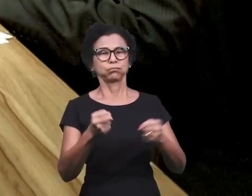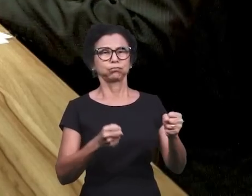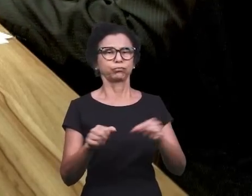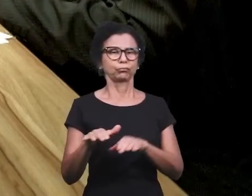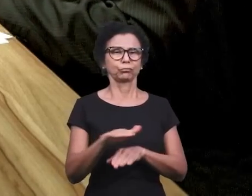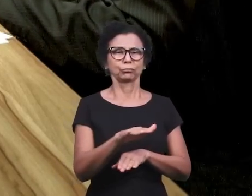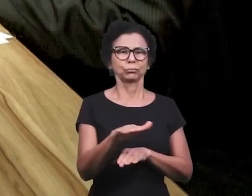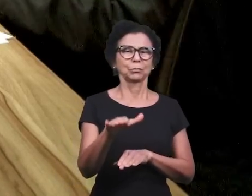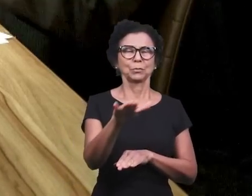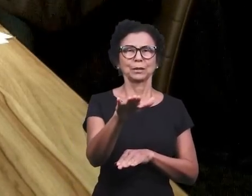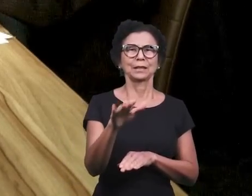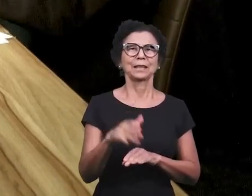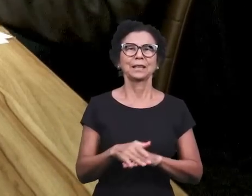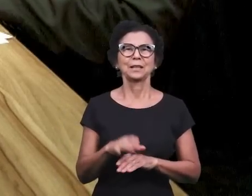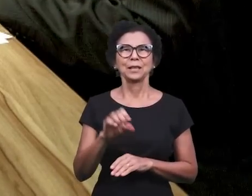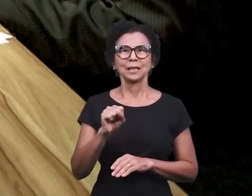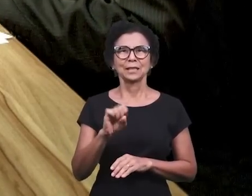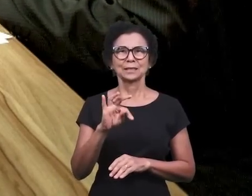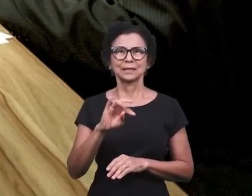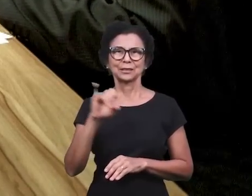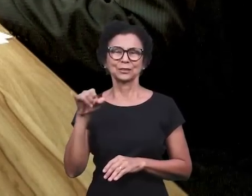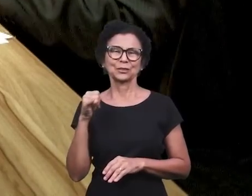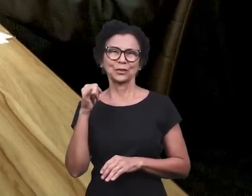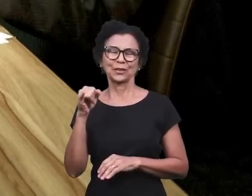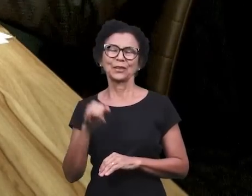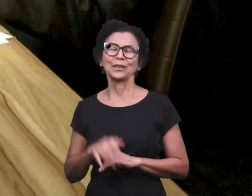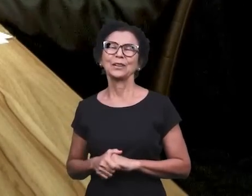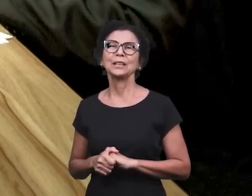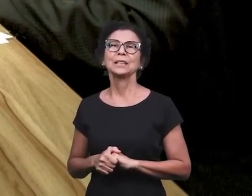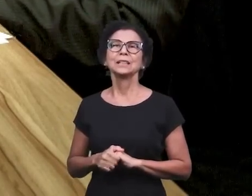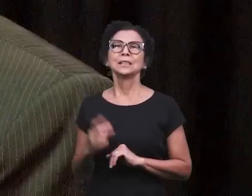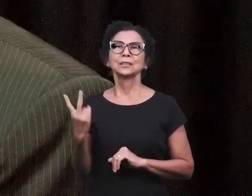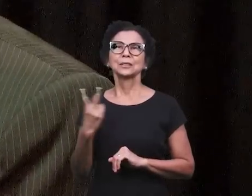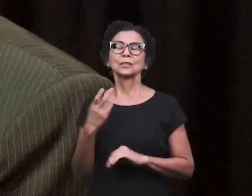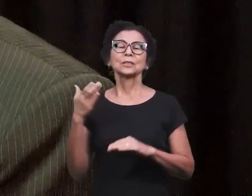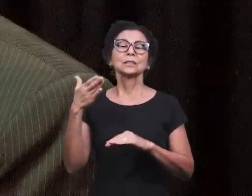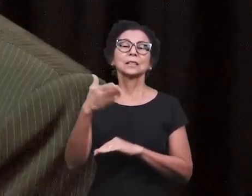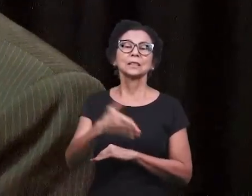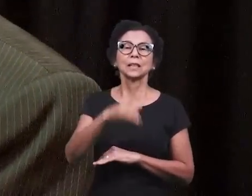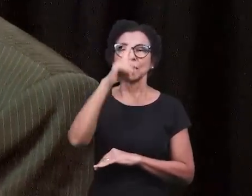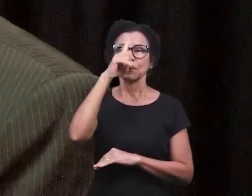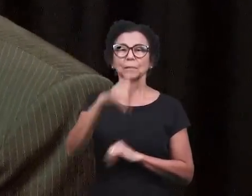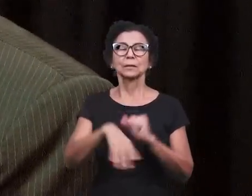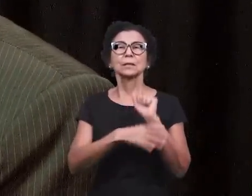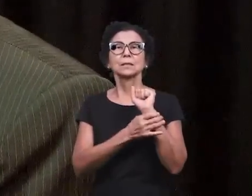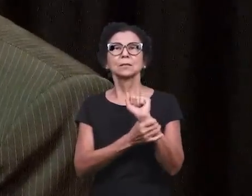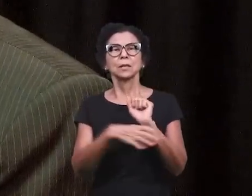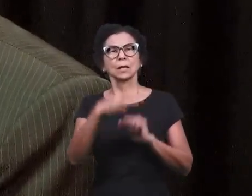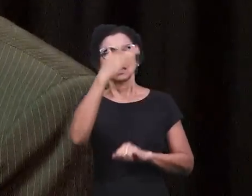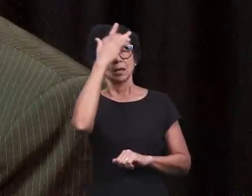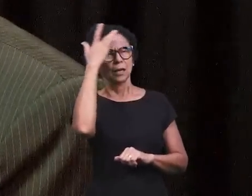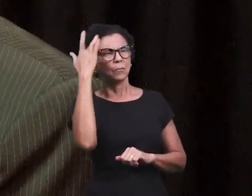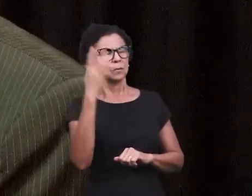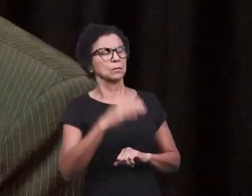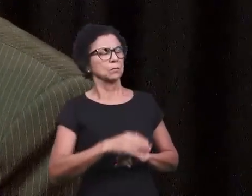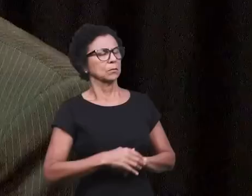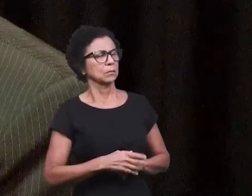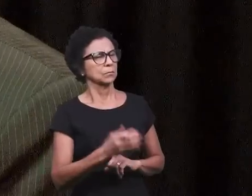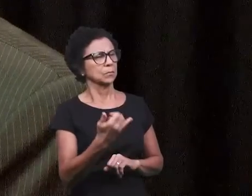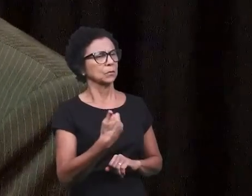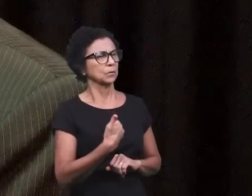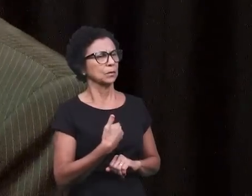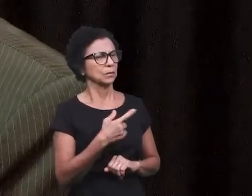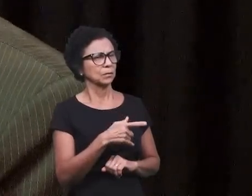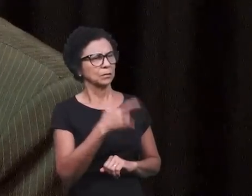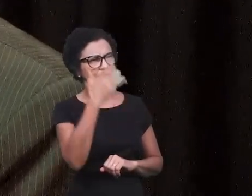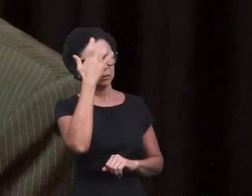para o STJ, levar lá Aí chegamos lá, fomos entrar com mandado de segurança, aí a pessoa que atendeu ele falou assim, não, o senhor não sabe que